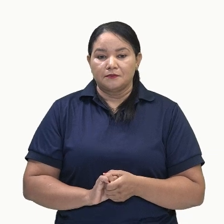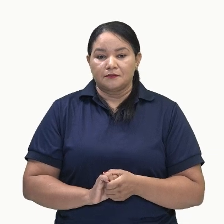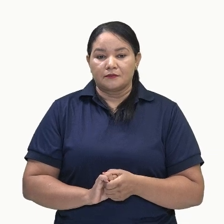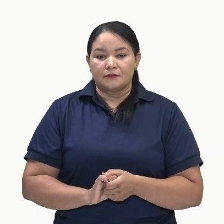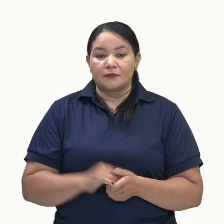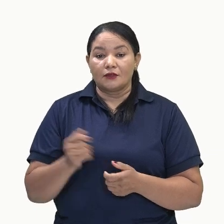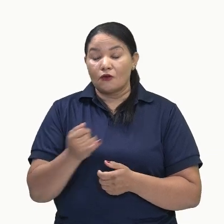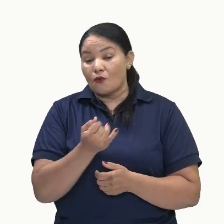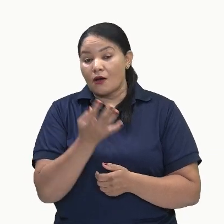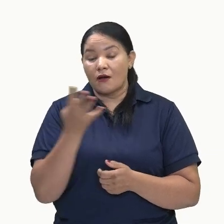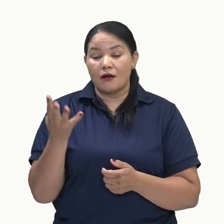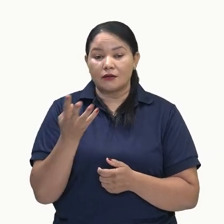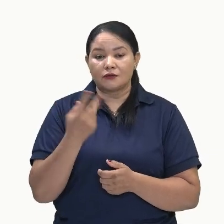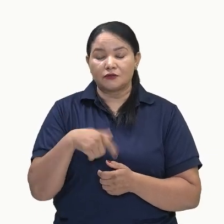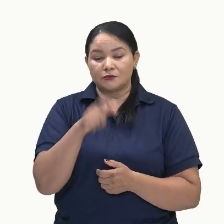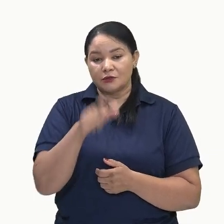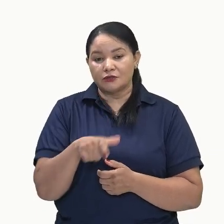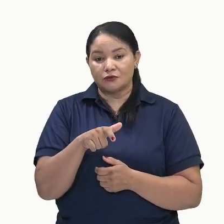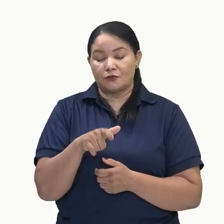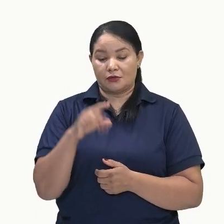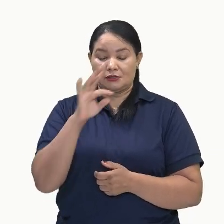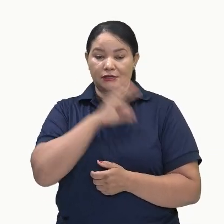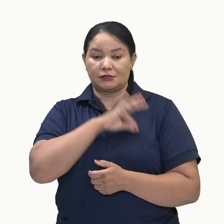Quantos ganham mais de um salário mínimo?